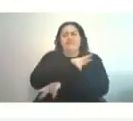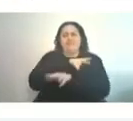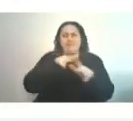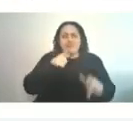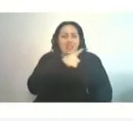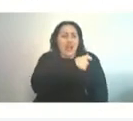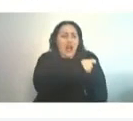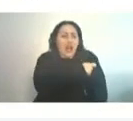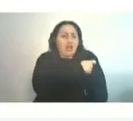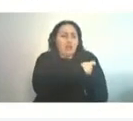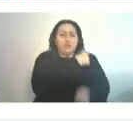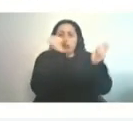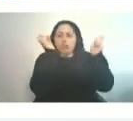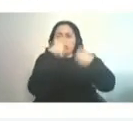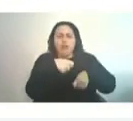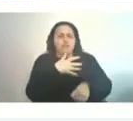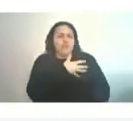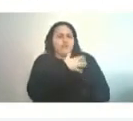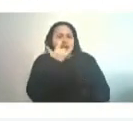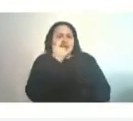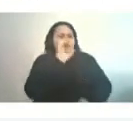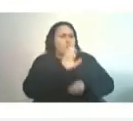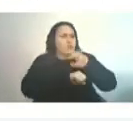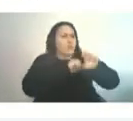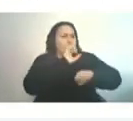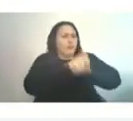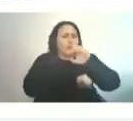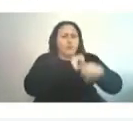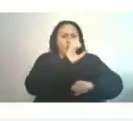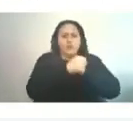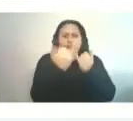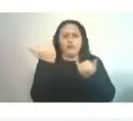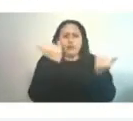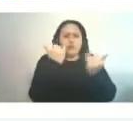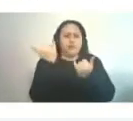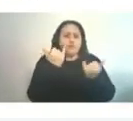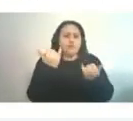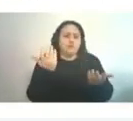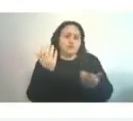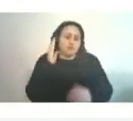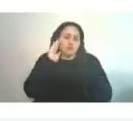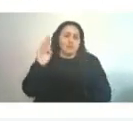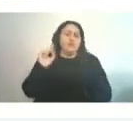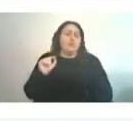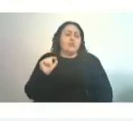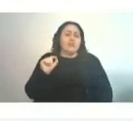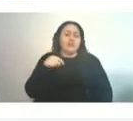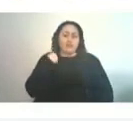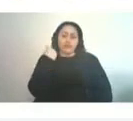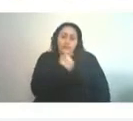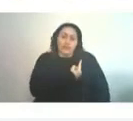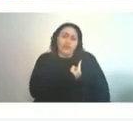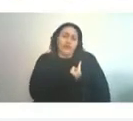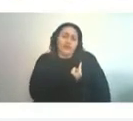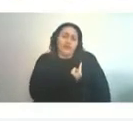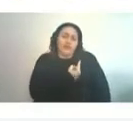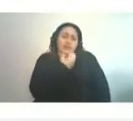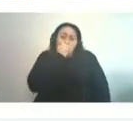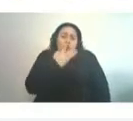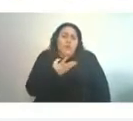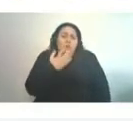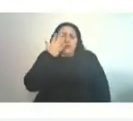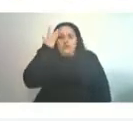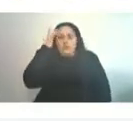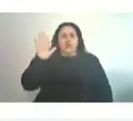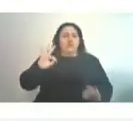tanto acesso a elas que é fundamental que nós nem todas as informações tenhamos. E muitas vezes